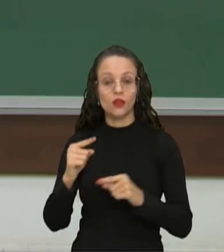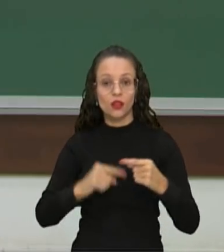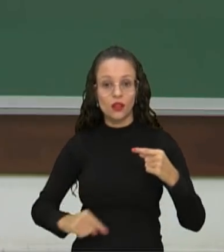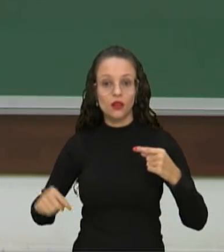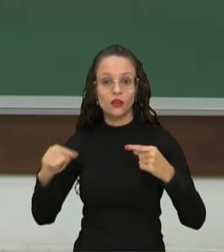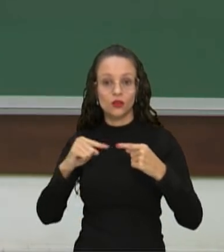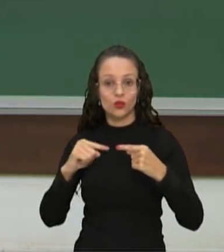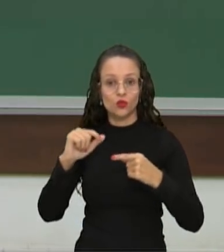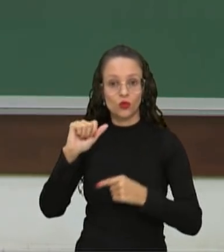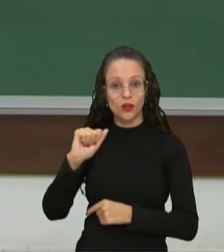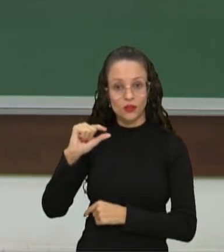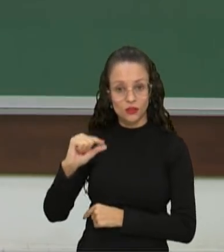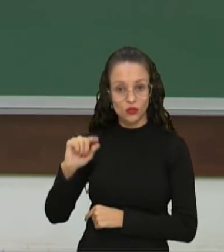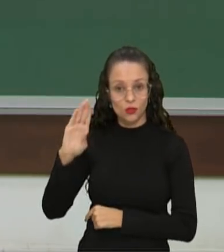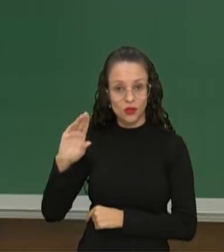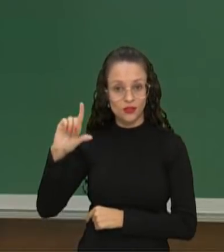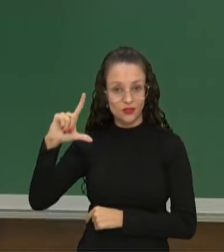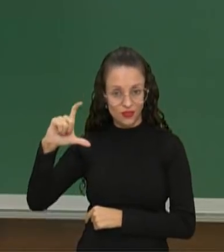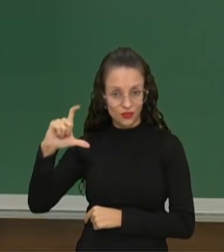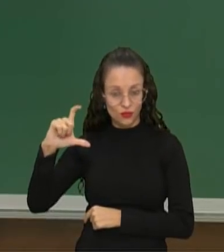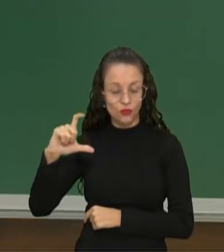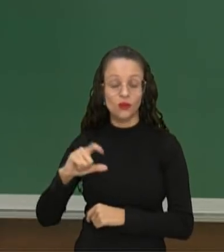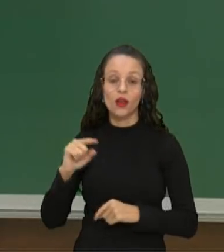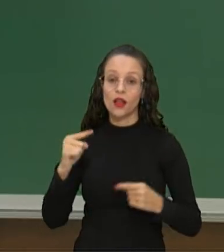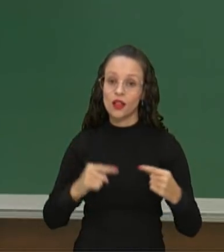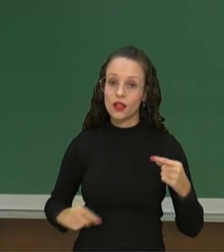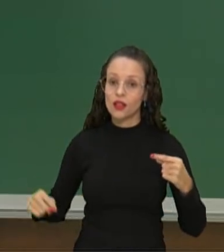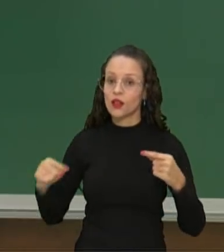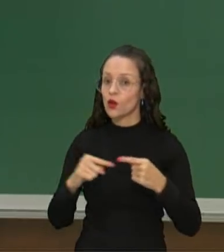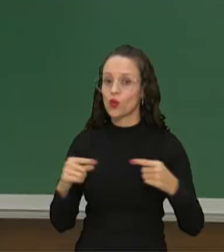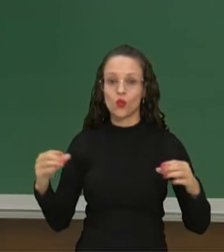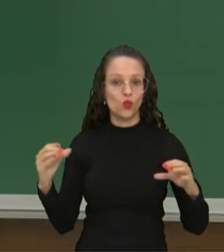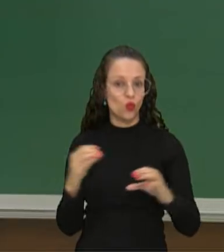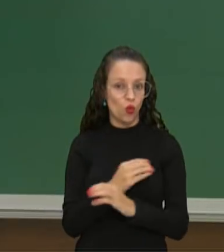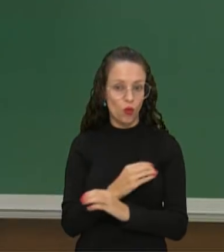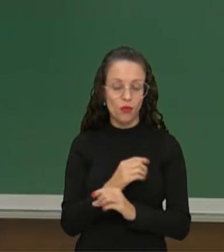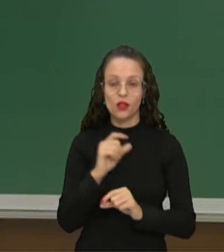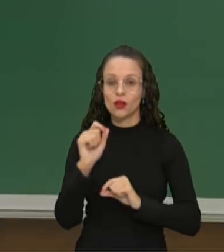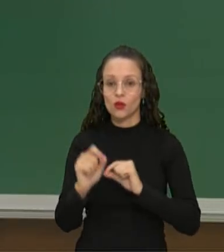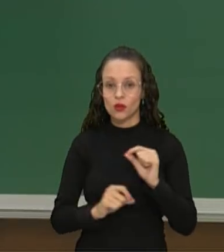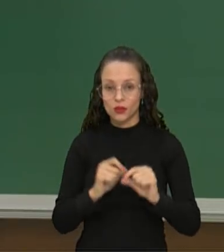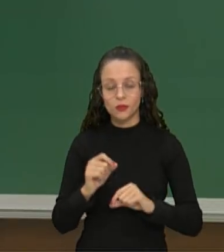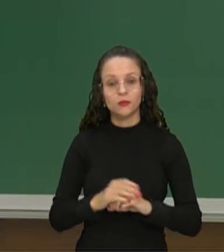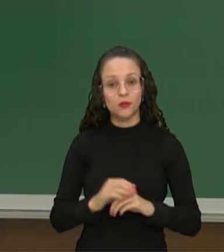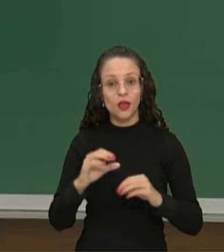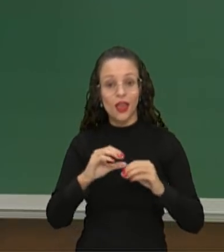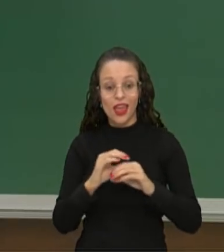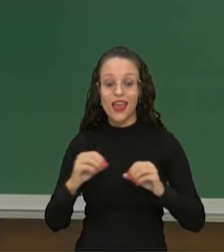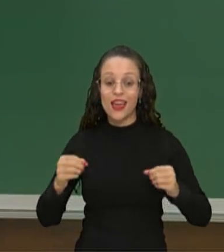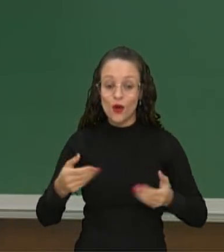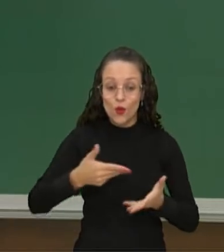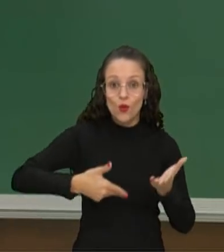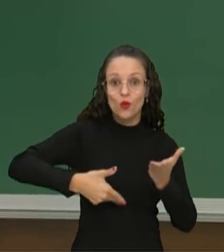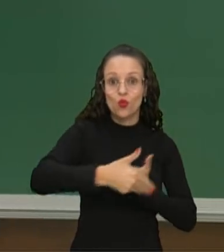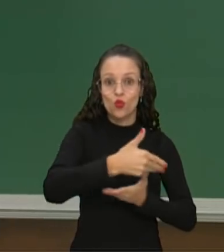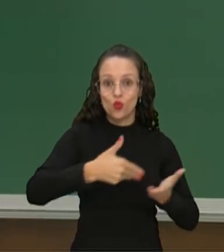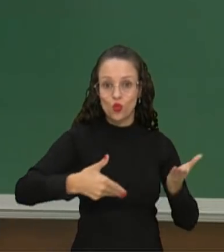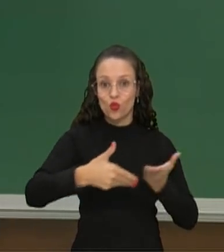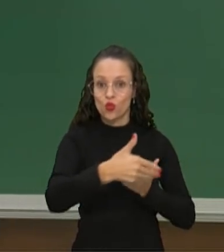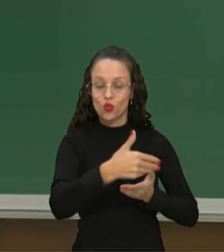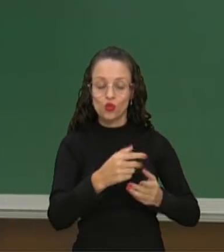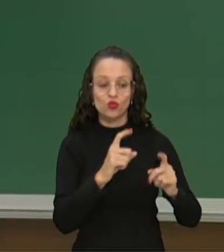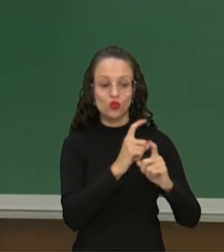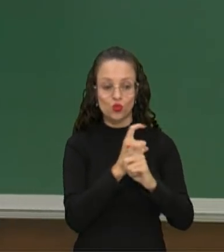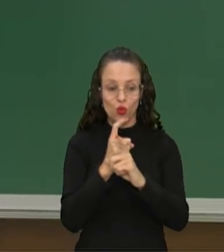recombinante Azinho, Bzão. Então, essa ligação é incompleta. Então, ocorreu crossing over, tá? Se ocorrer crossing